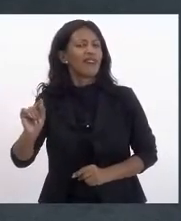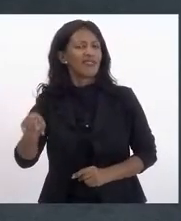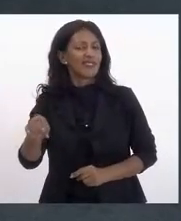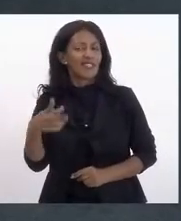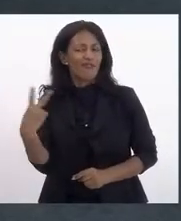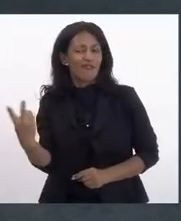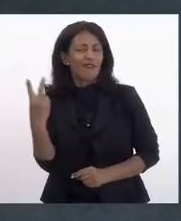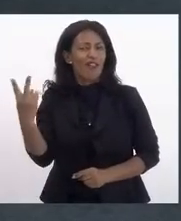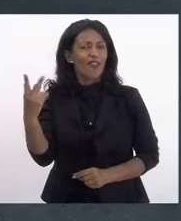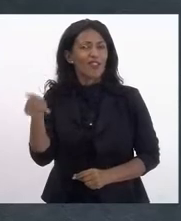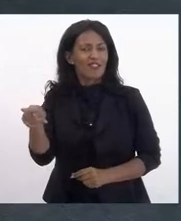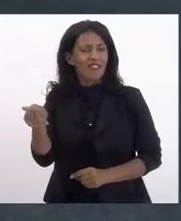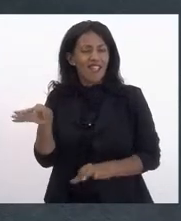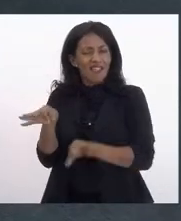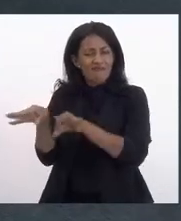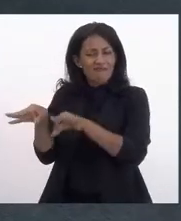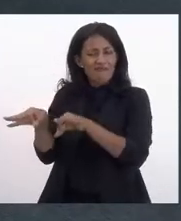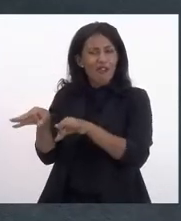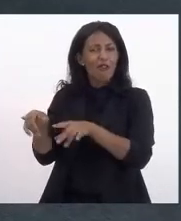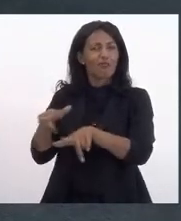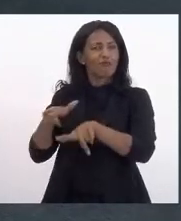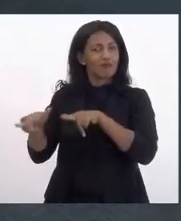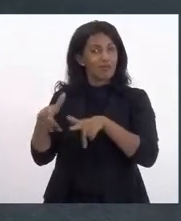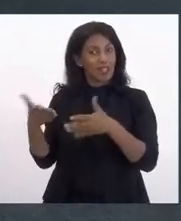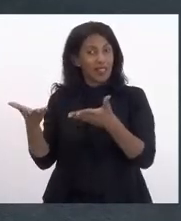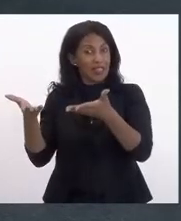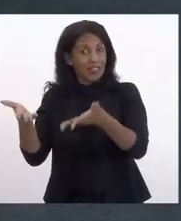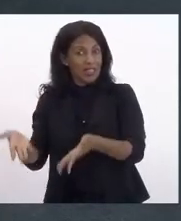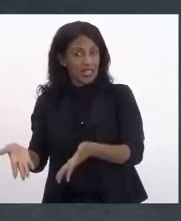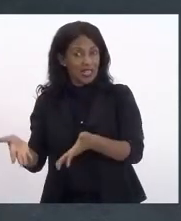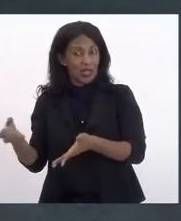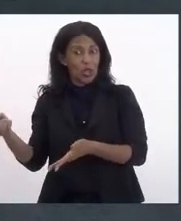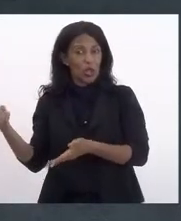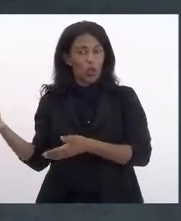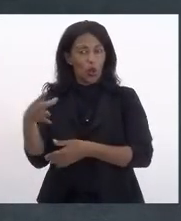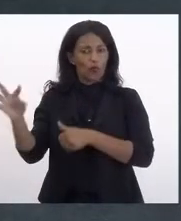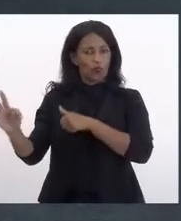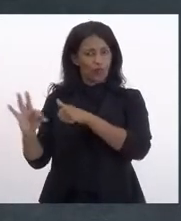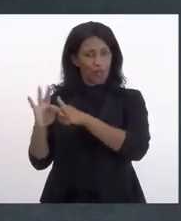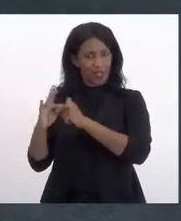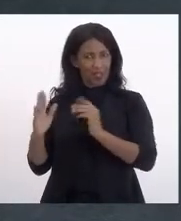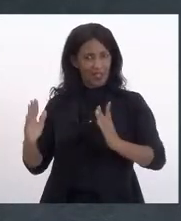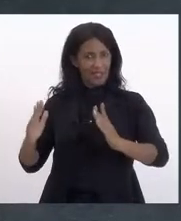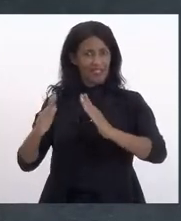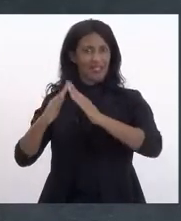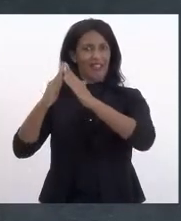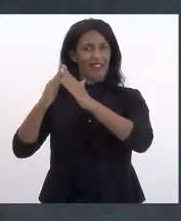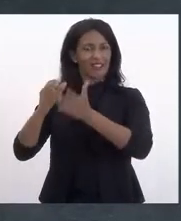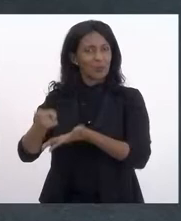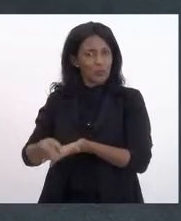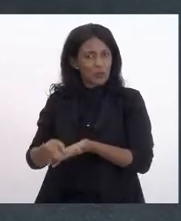esta forma de construção, dando a ela moldes técnicos, que essa habitação tenha uma